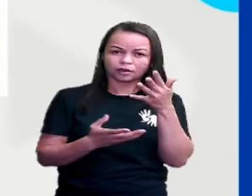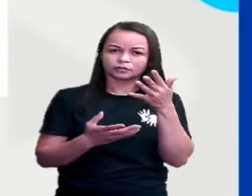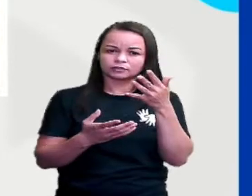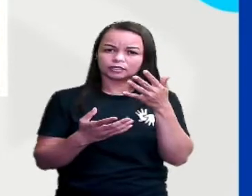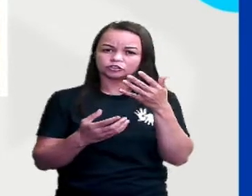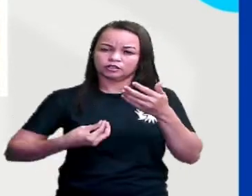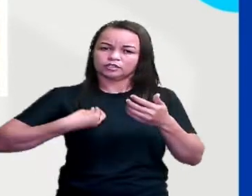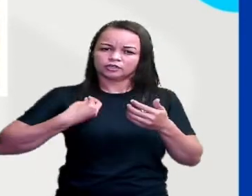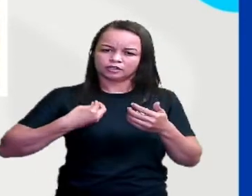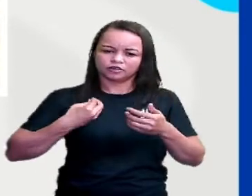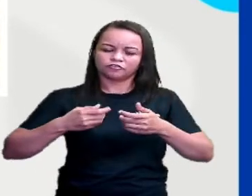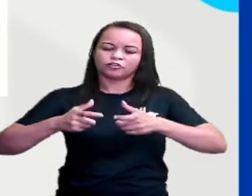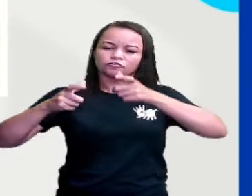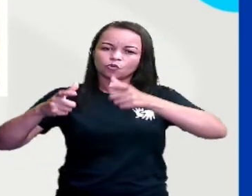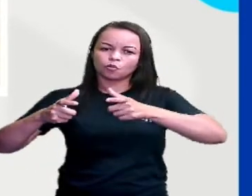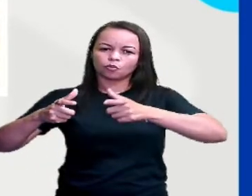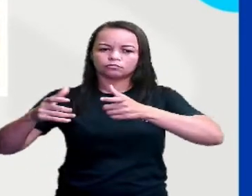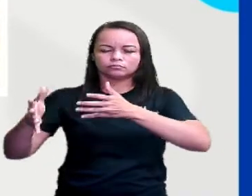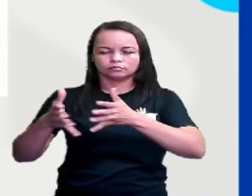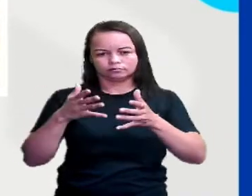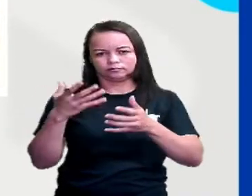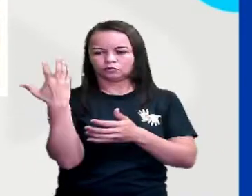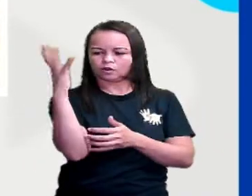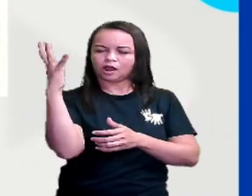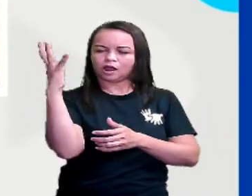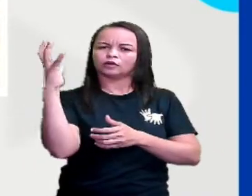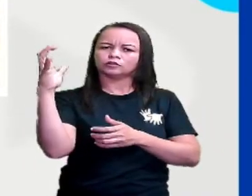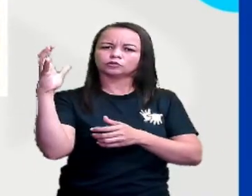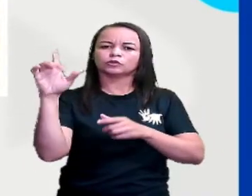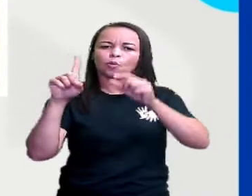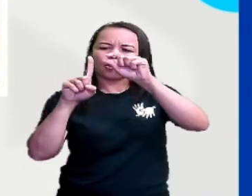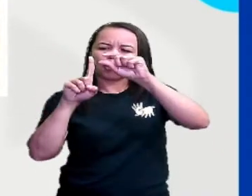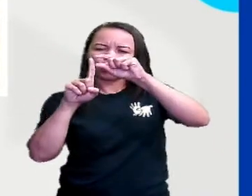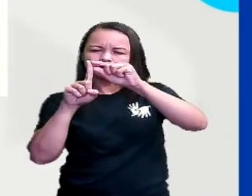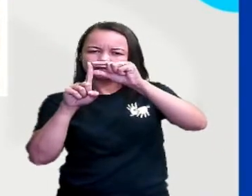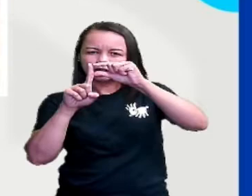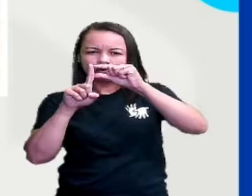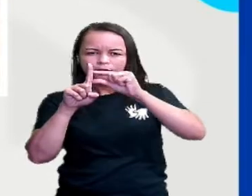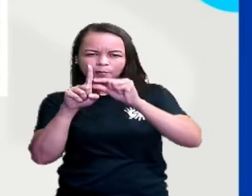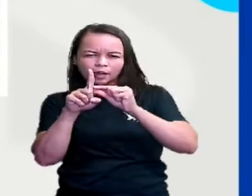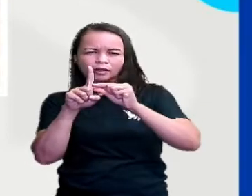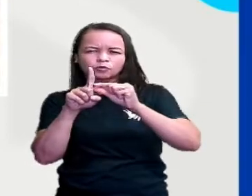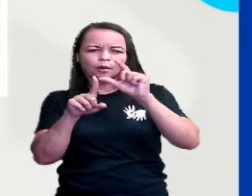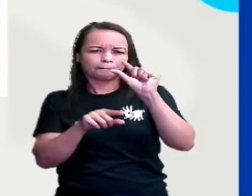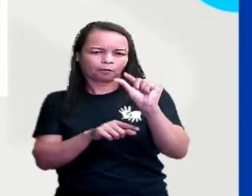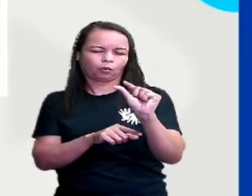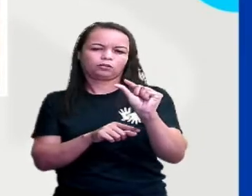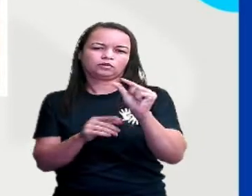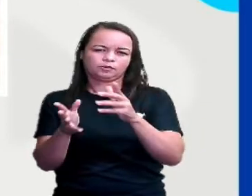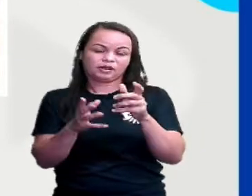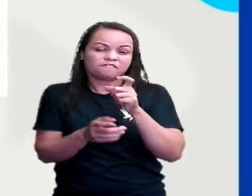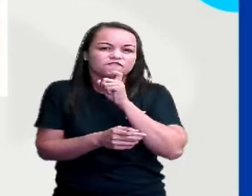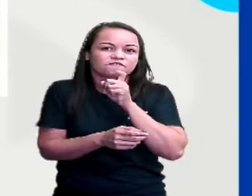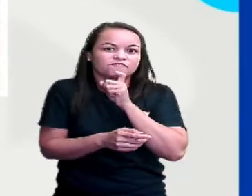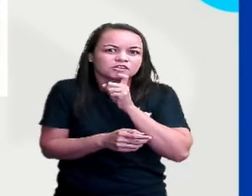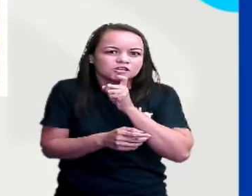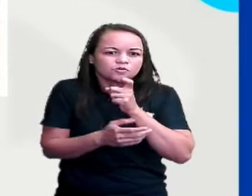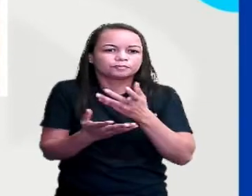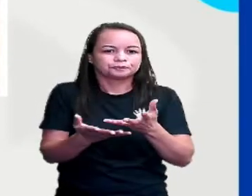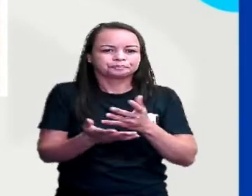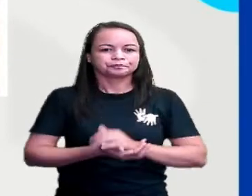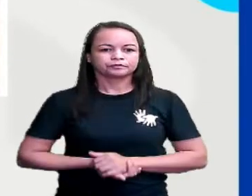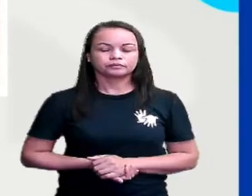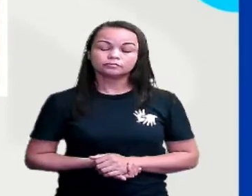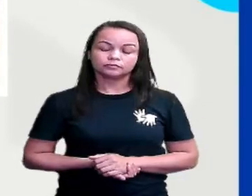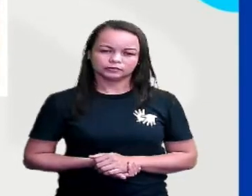plantas que se desenvolvem e conseguem sobreviver em ambientes, né, que são bem frios, tá certo? Portanto, observem que de